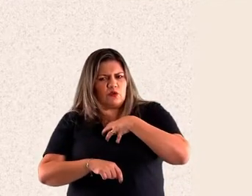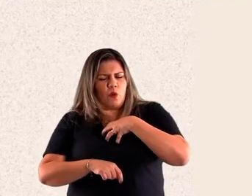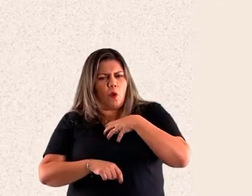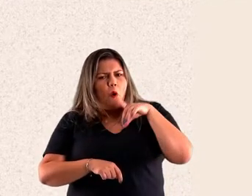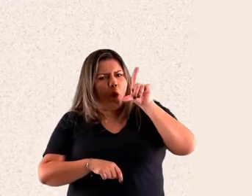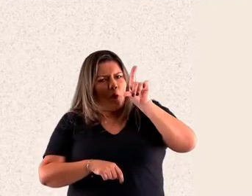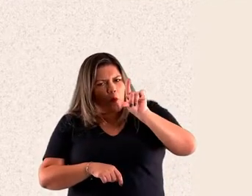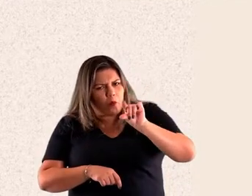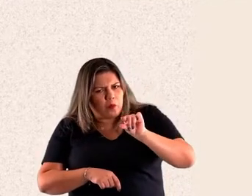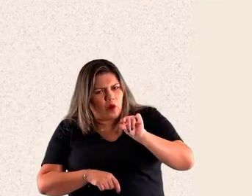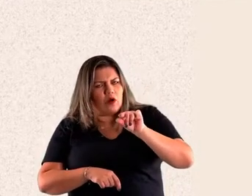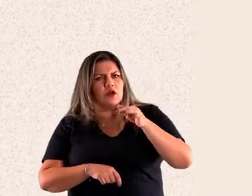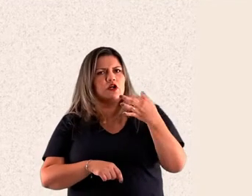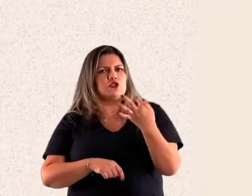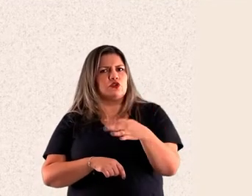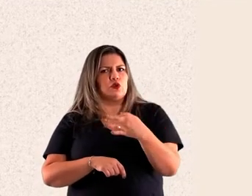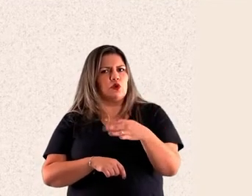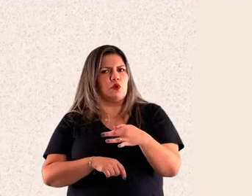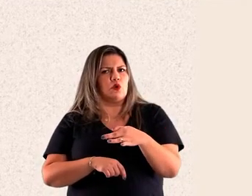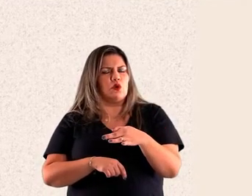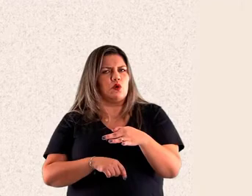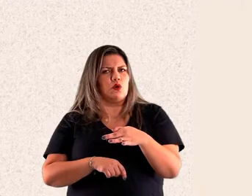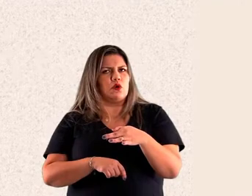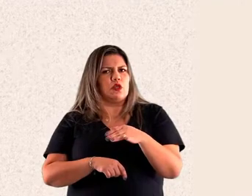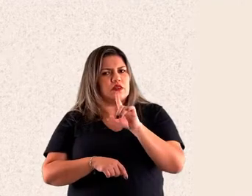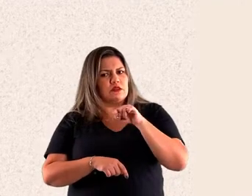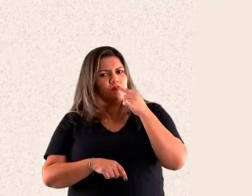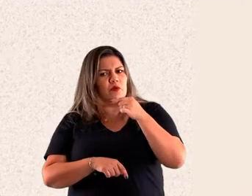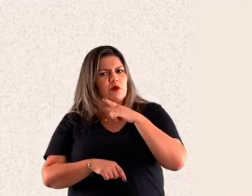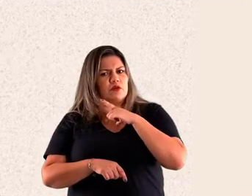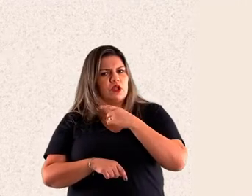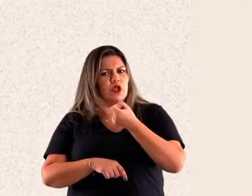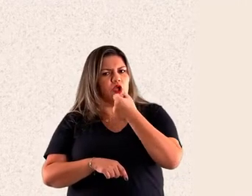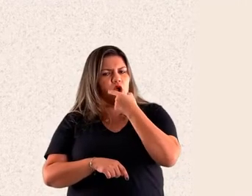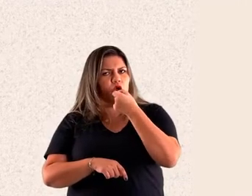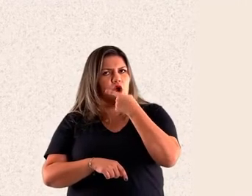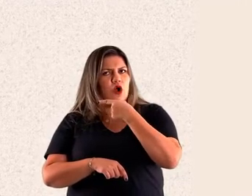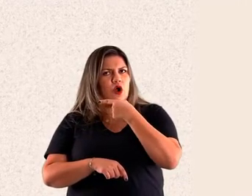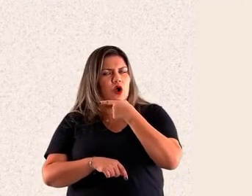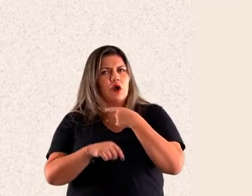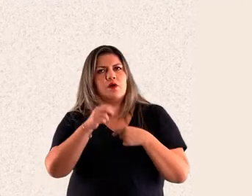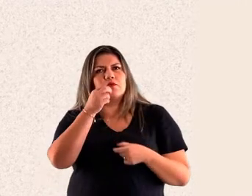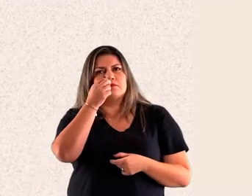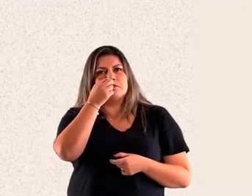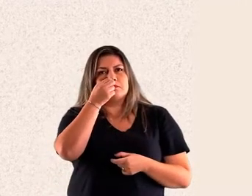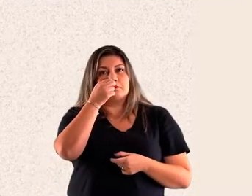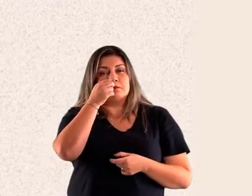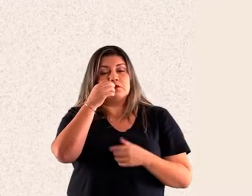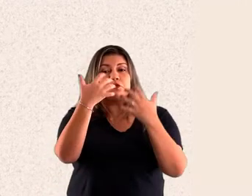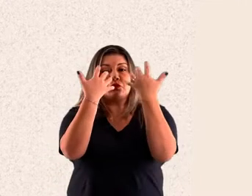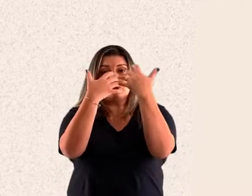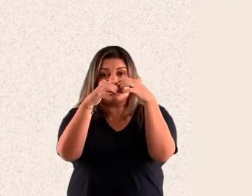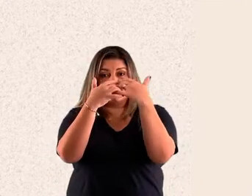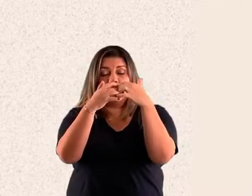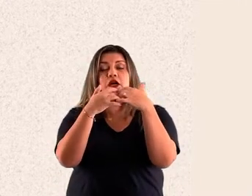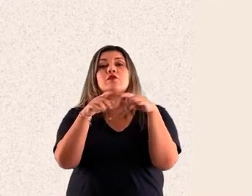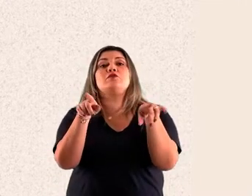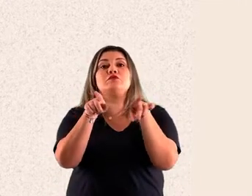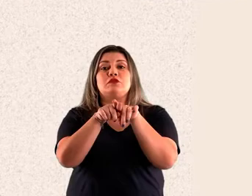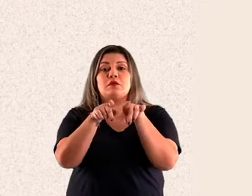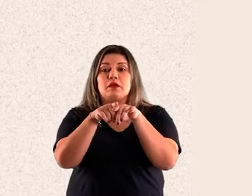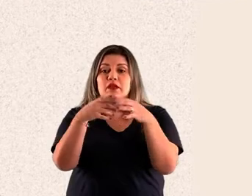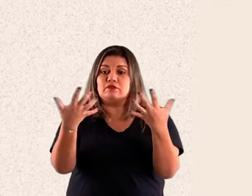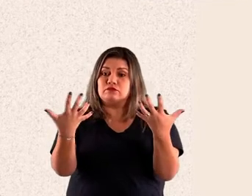social do que os controle Oi e o o cérebro delas também essa